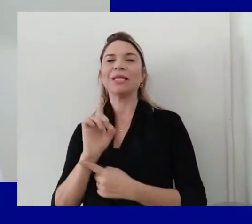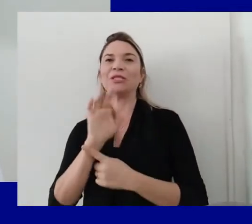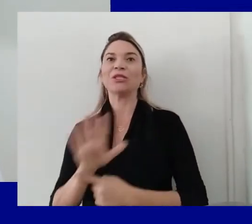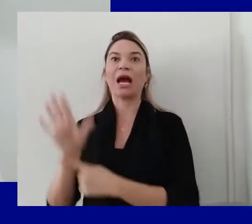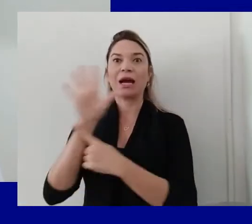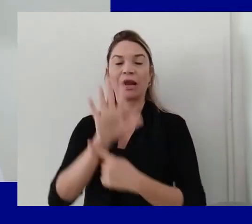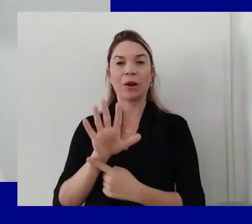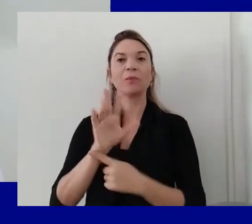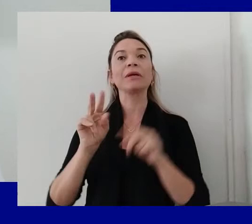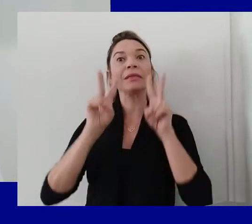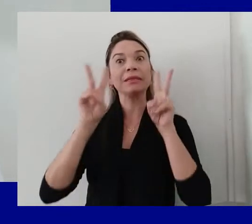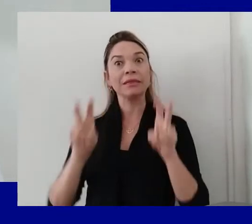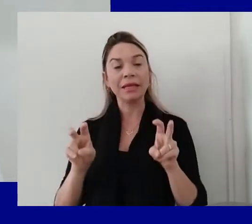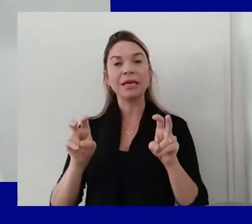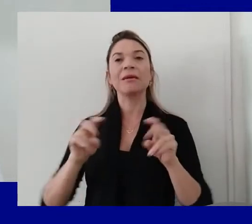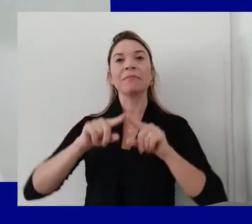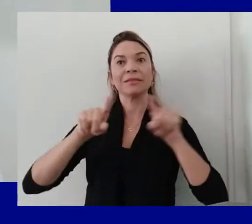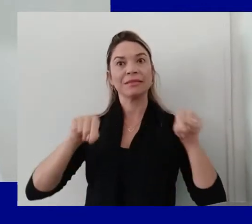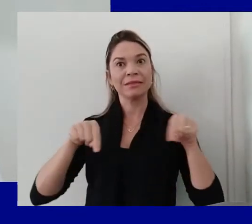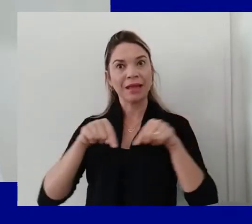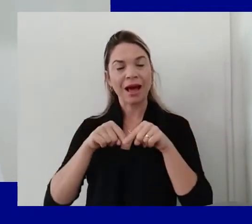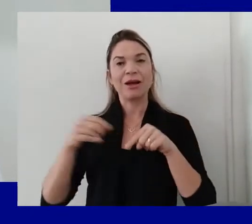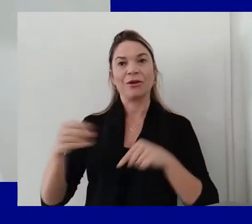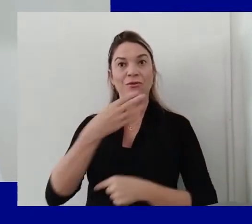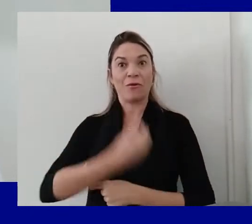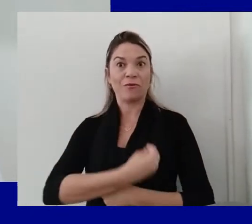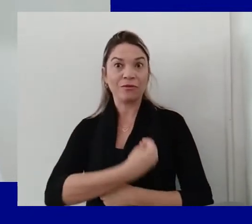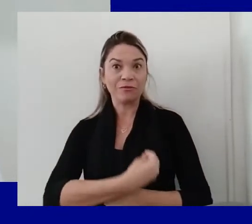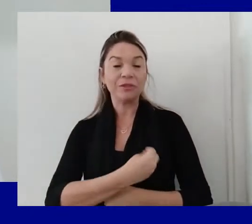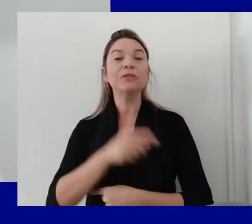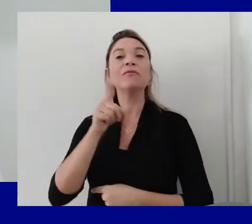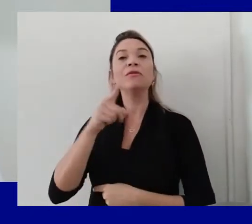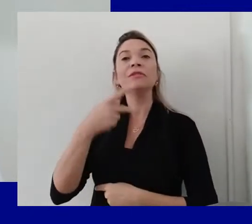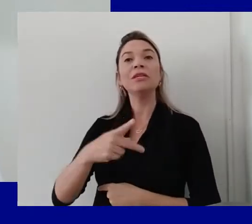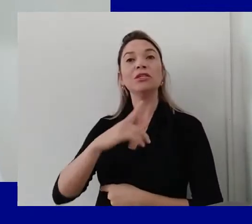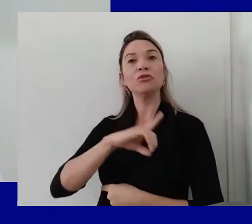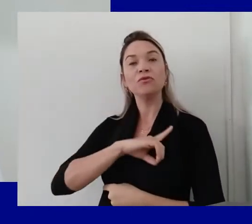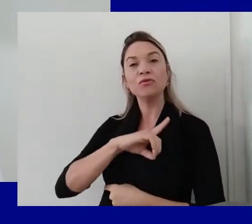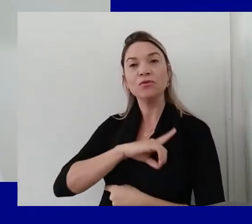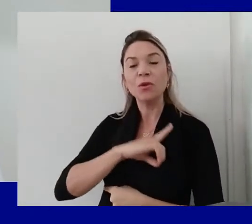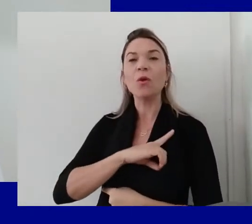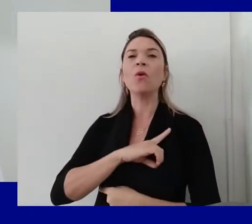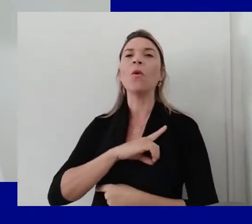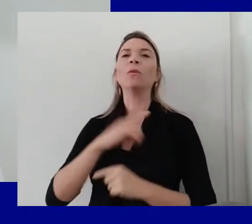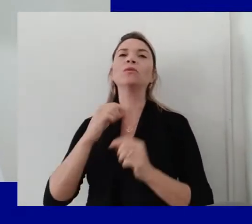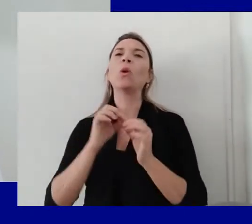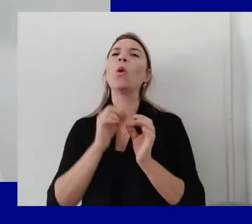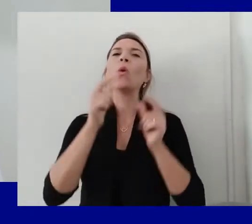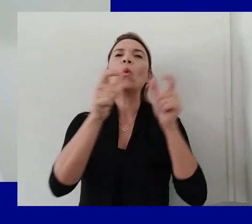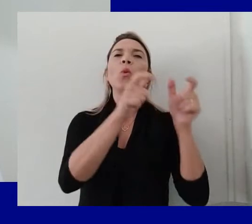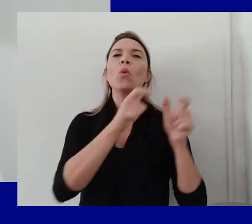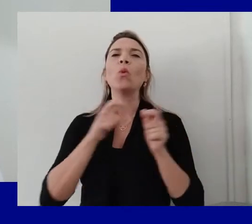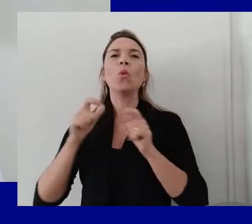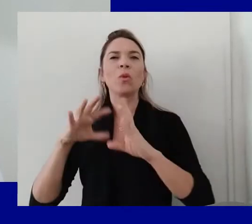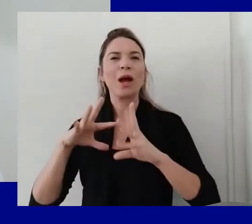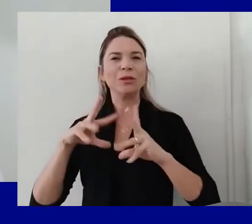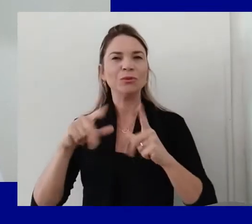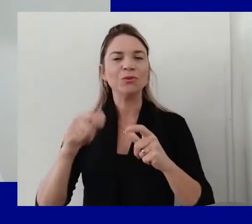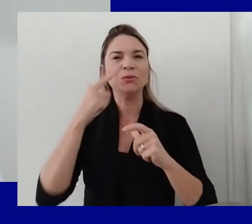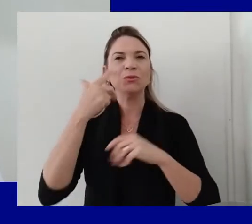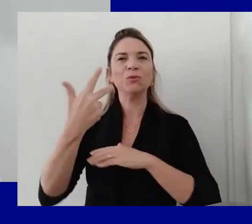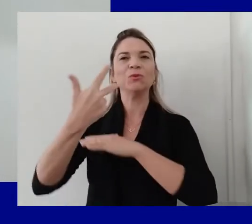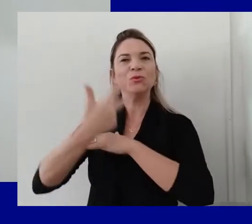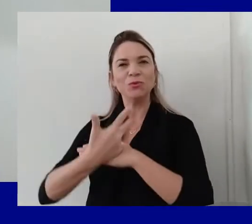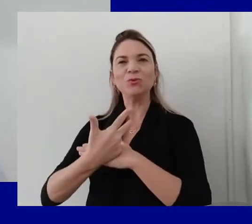nossa comunidade aqui em Divinópolis, mas que participa conosco através da internet, seja bem-vindo e estude conosco